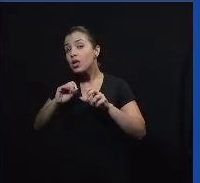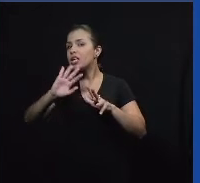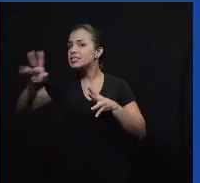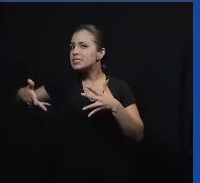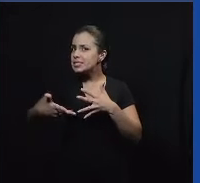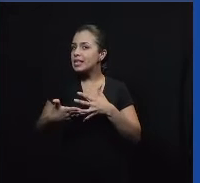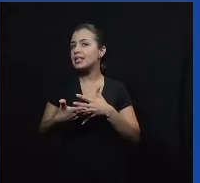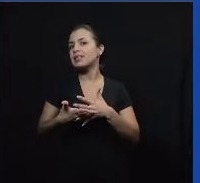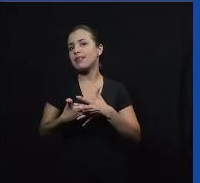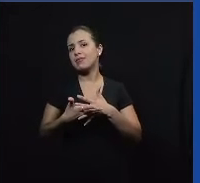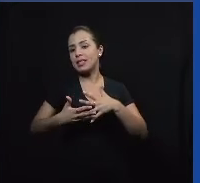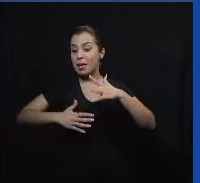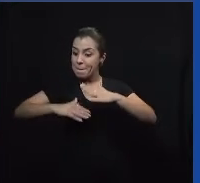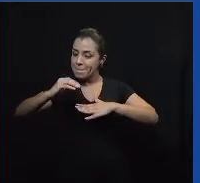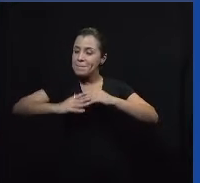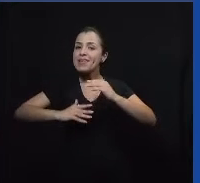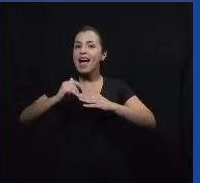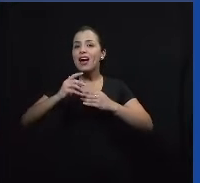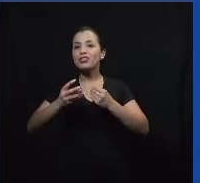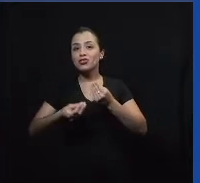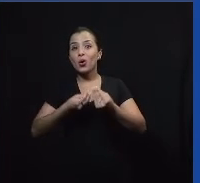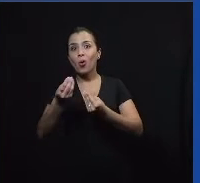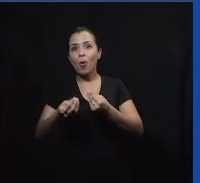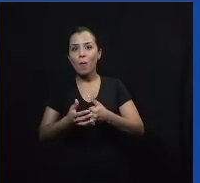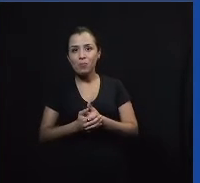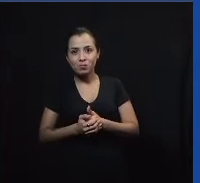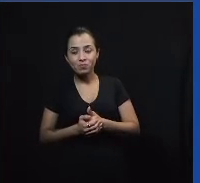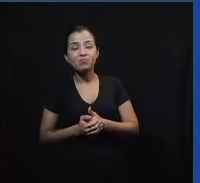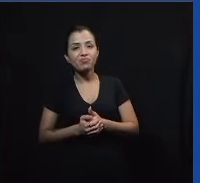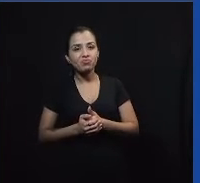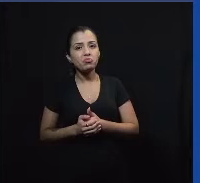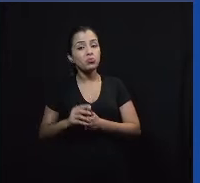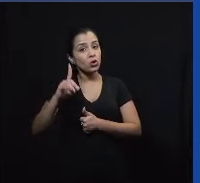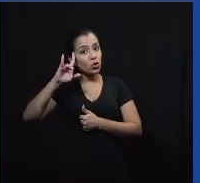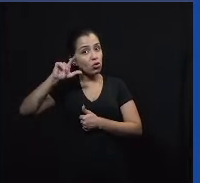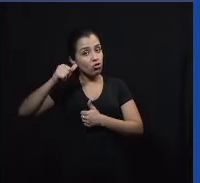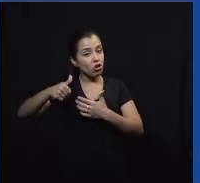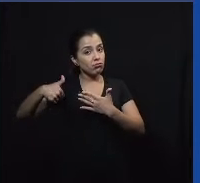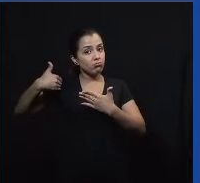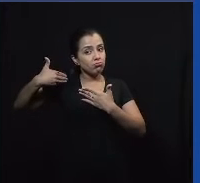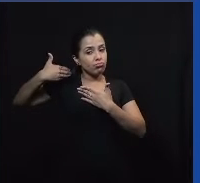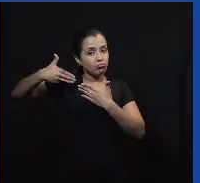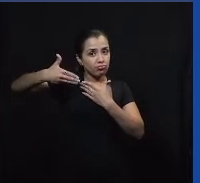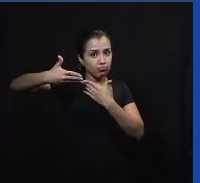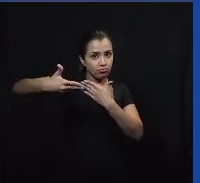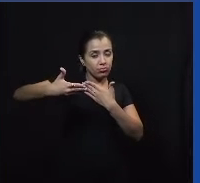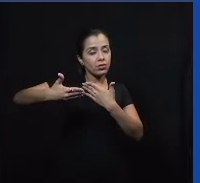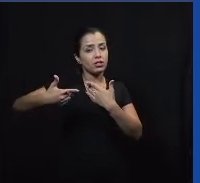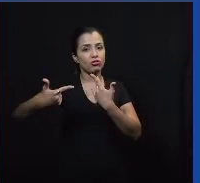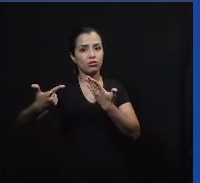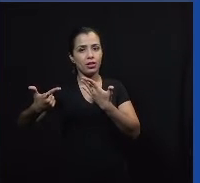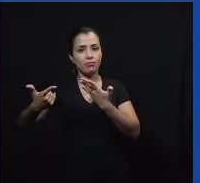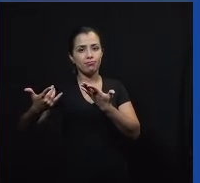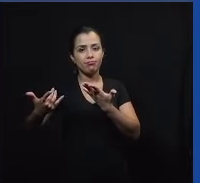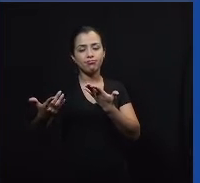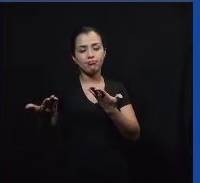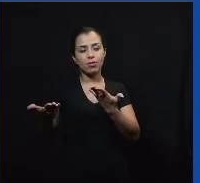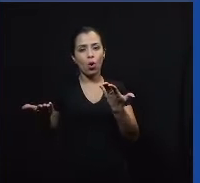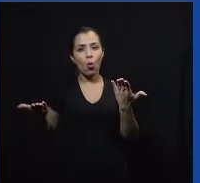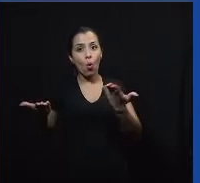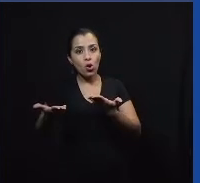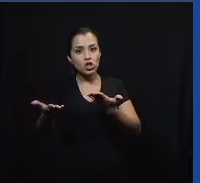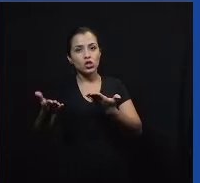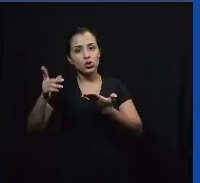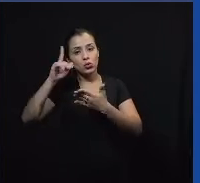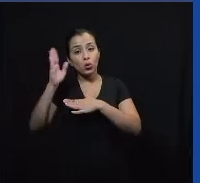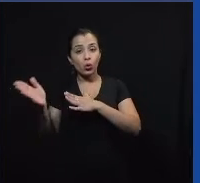para a prática, né? Então, o evento ao longo dos dias a gente discutiu temas como educação política, participação